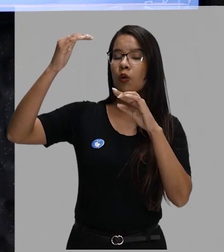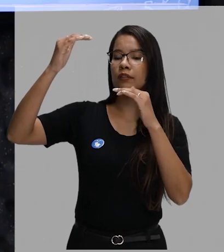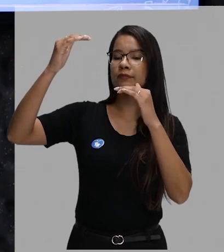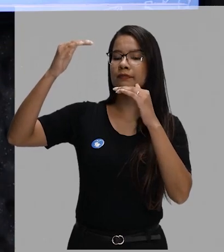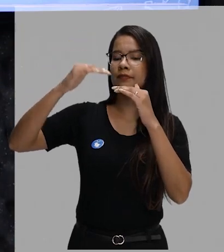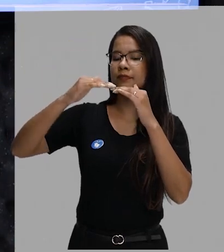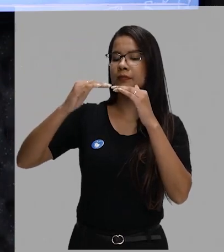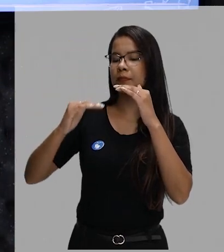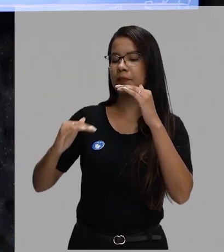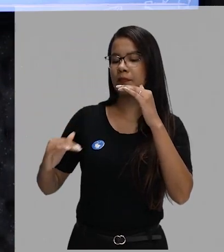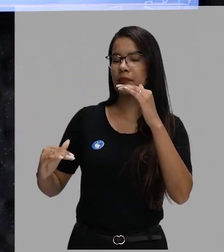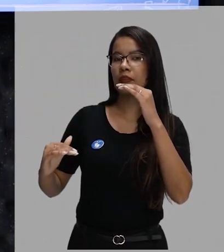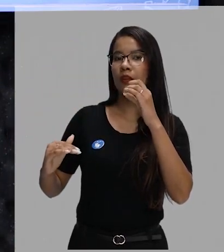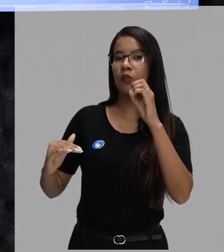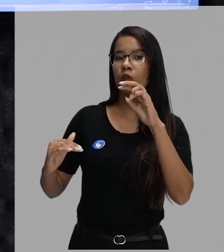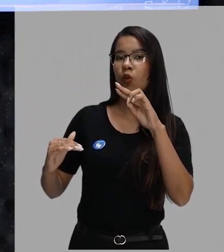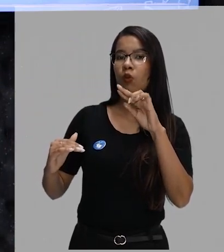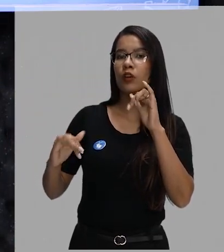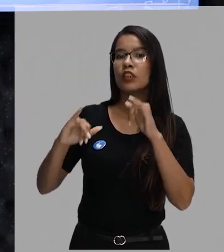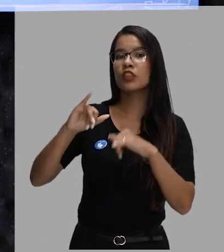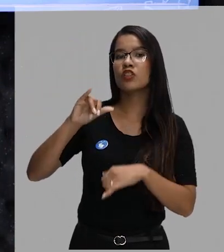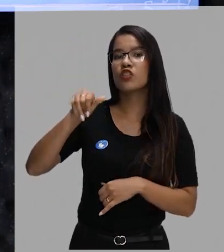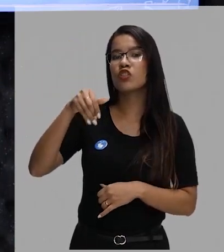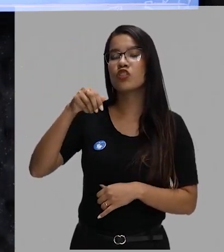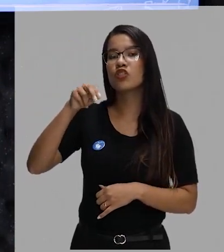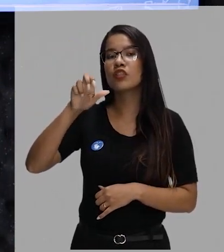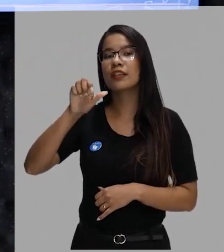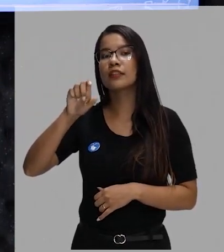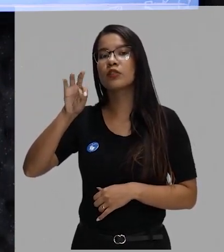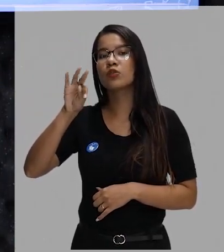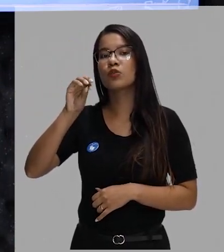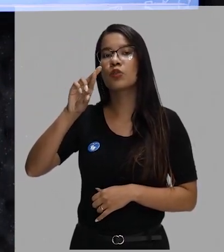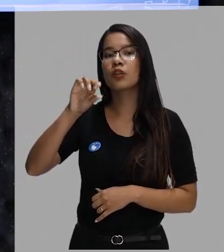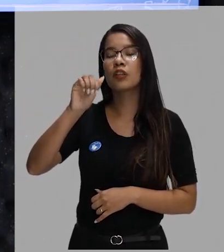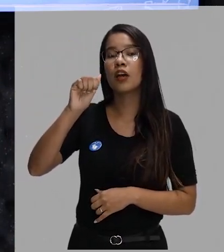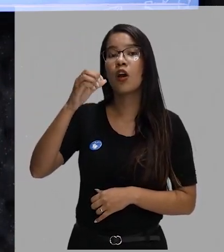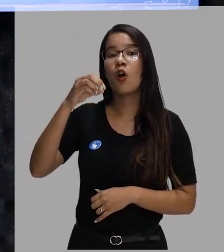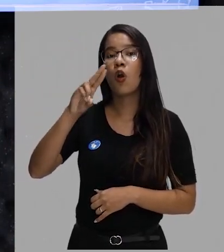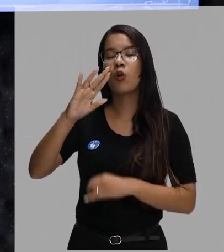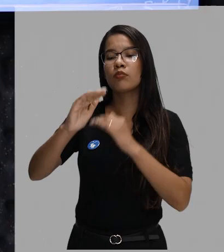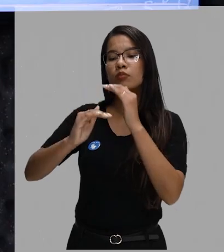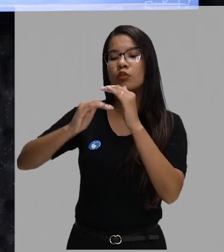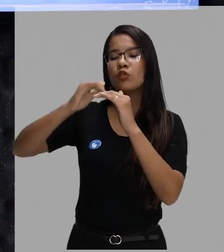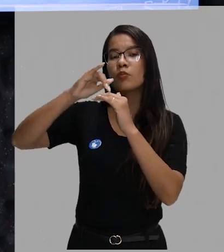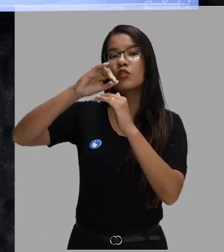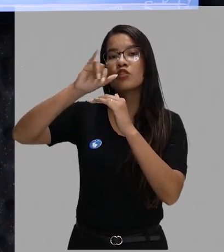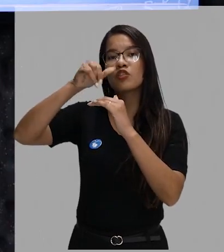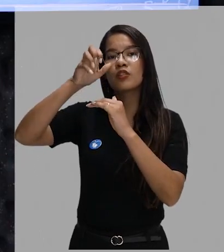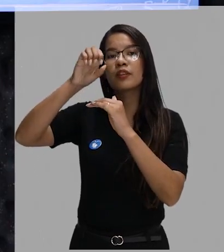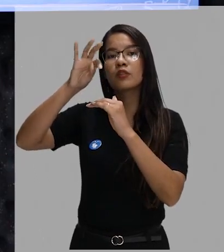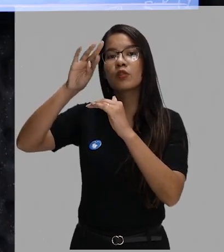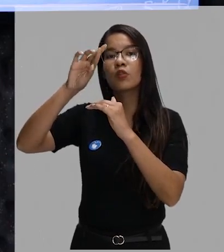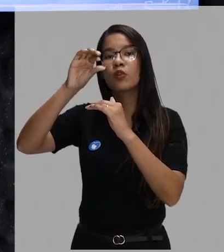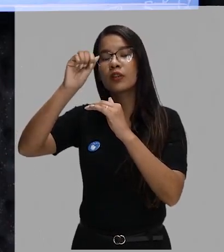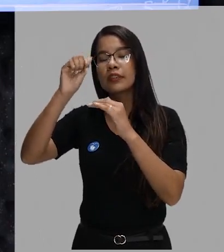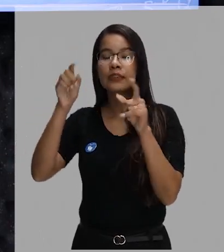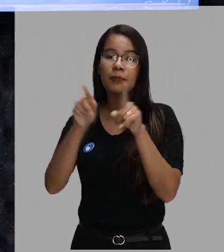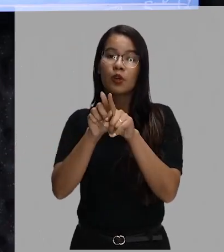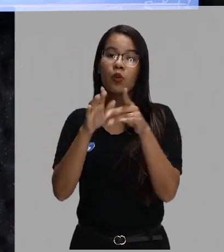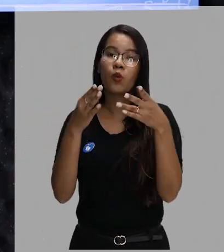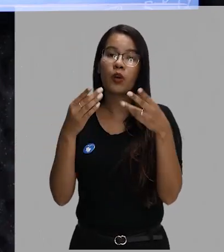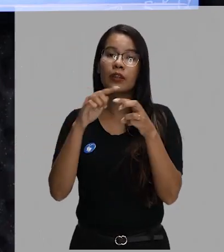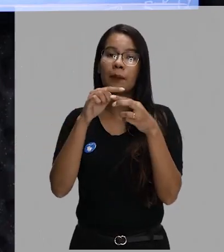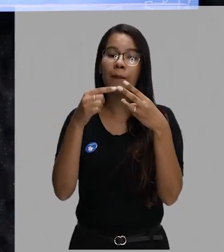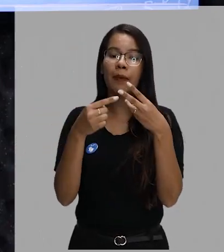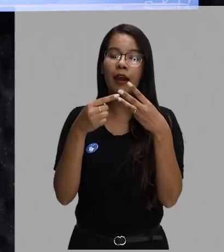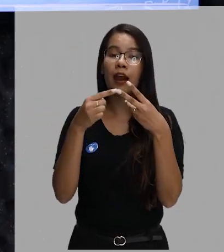ela é injetora, quando uma função é sobrejetora, quando a função é bijetora, e aí também quando uma função é par ou quando